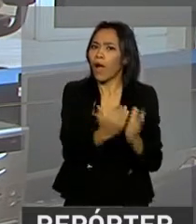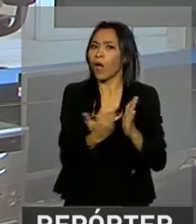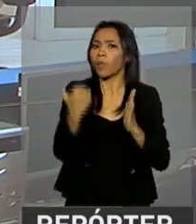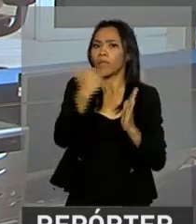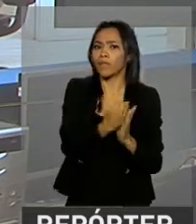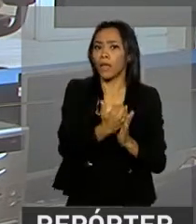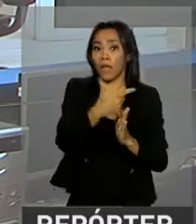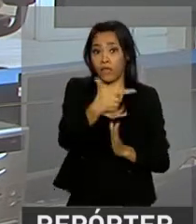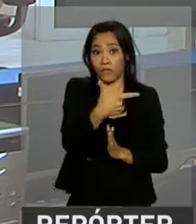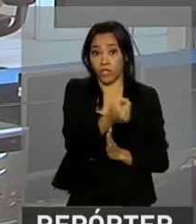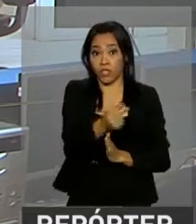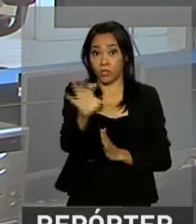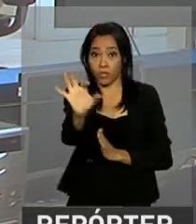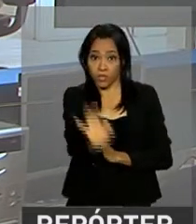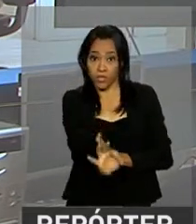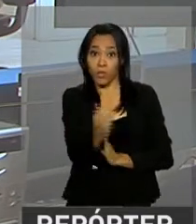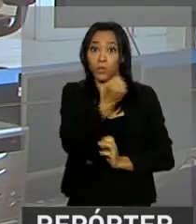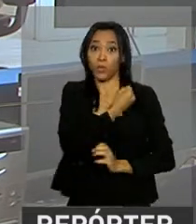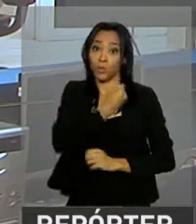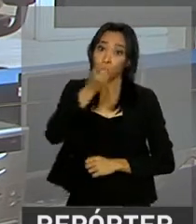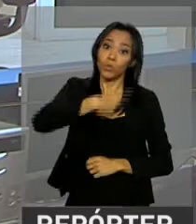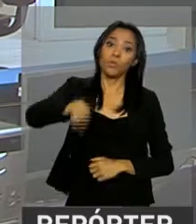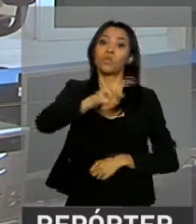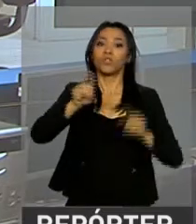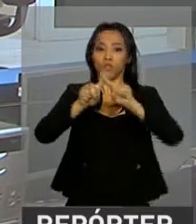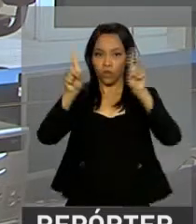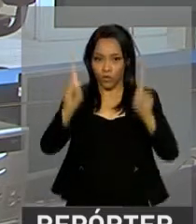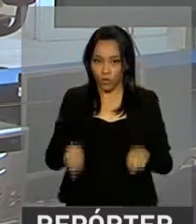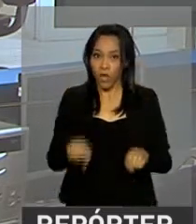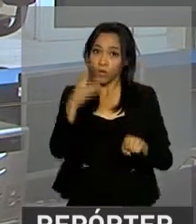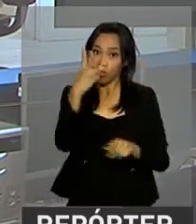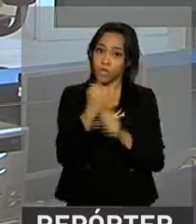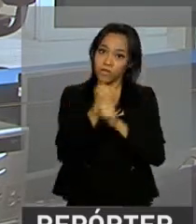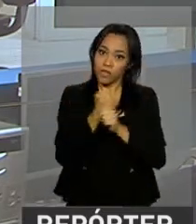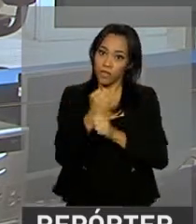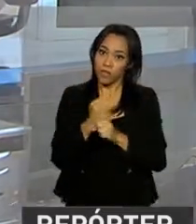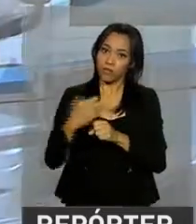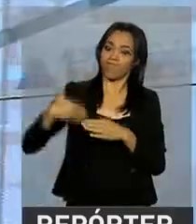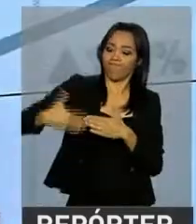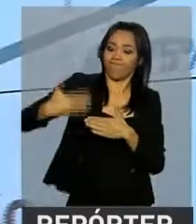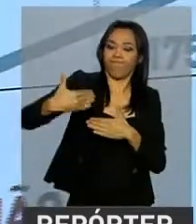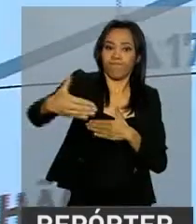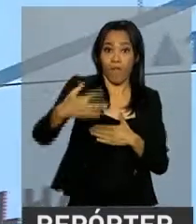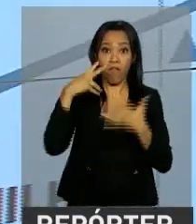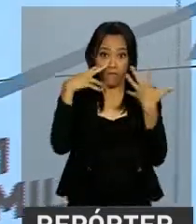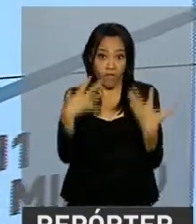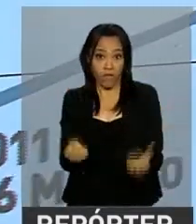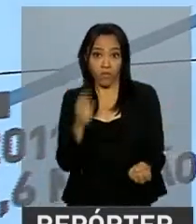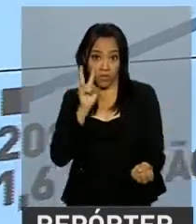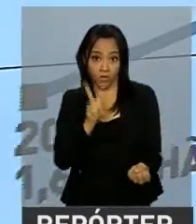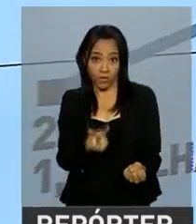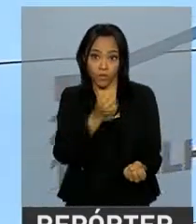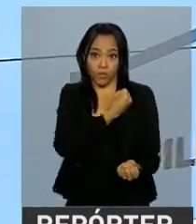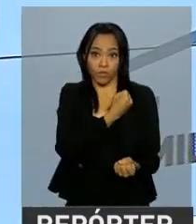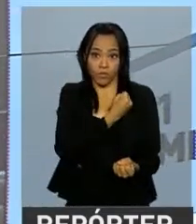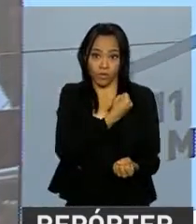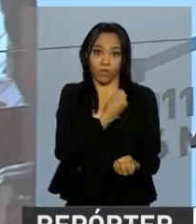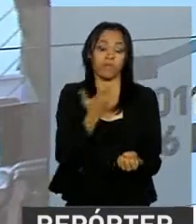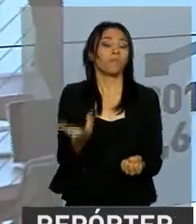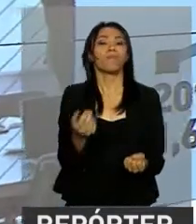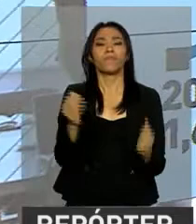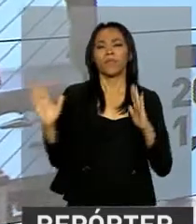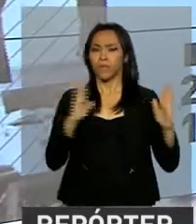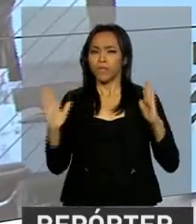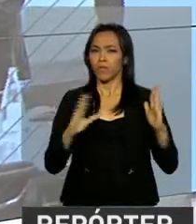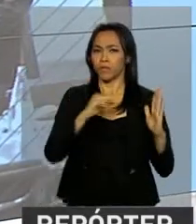menos 20% o número de funcionários por 3 anos seguidos. Vamos ver os números aqui no telão. Tá aí, ó.